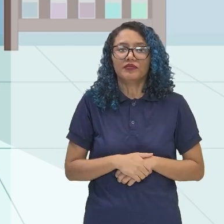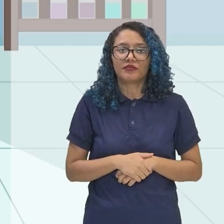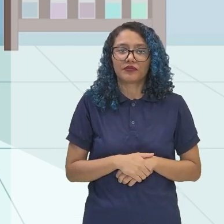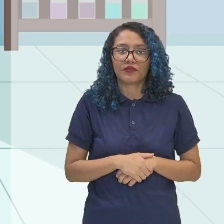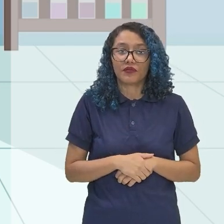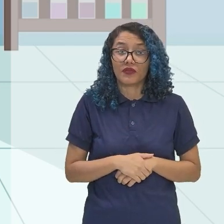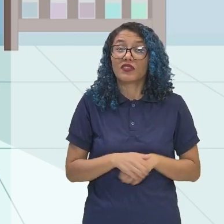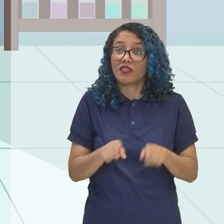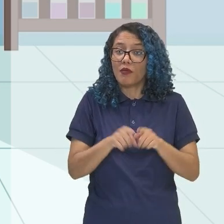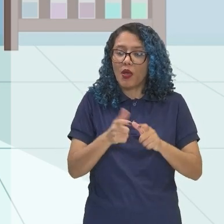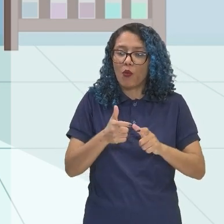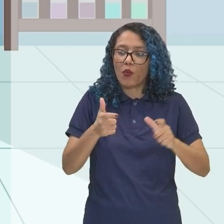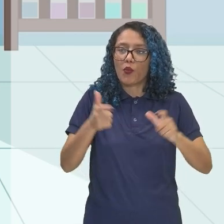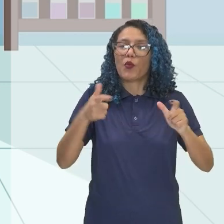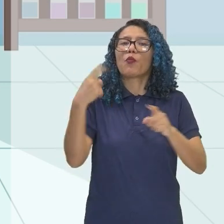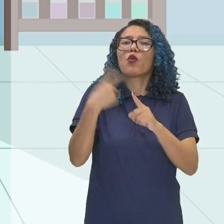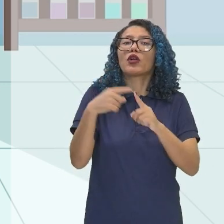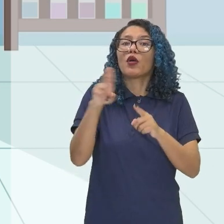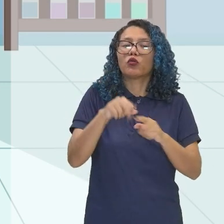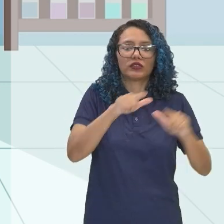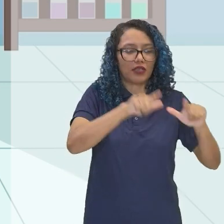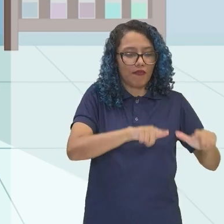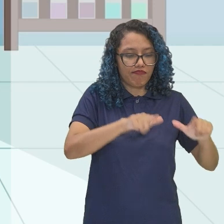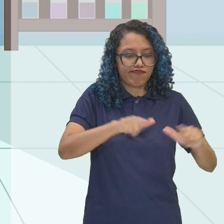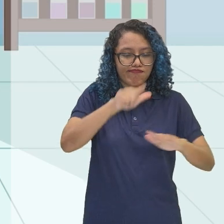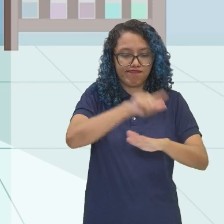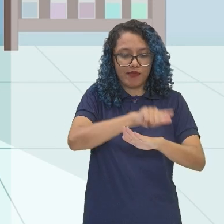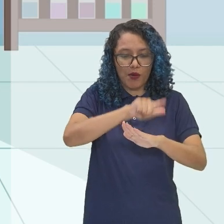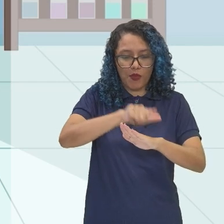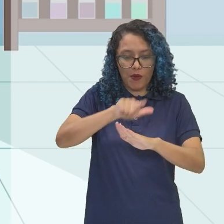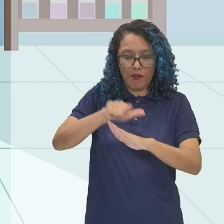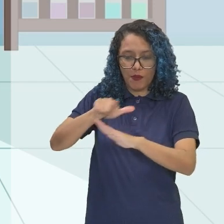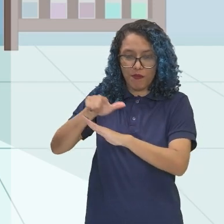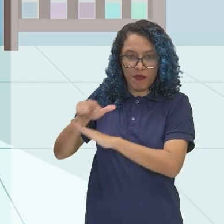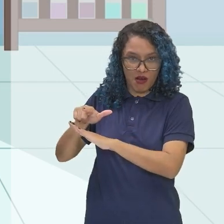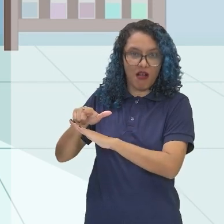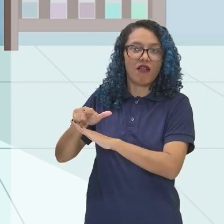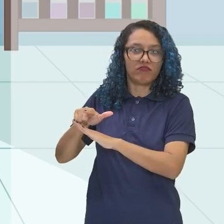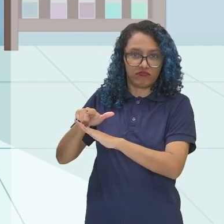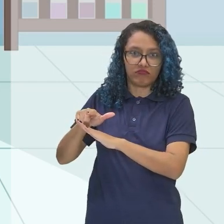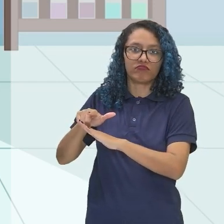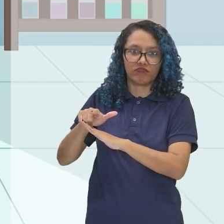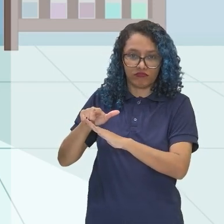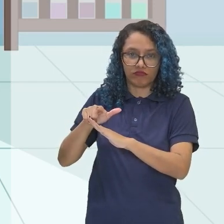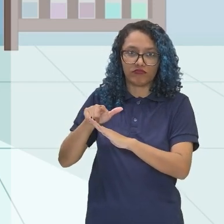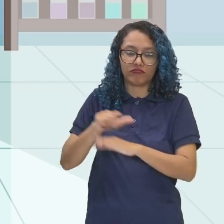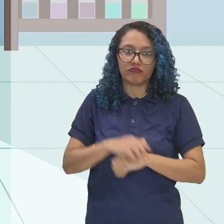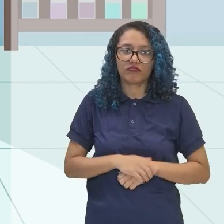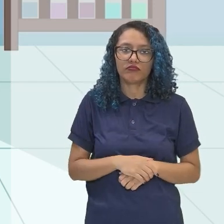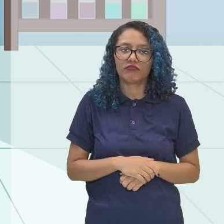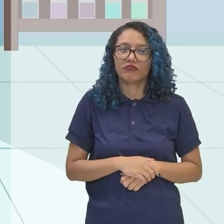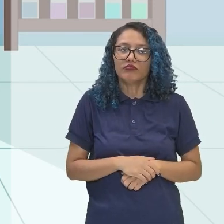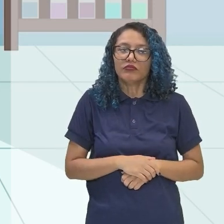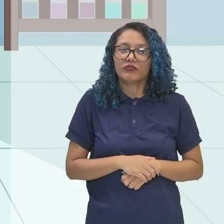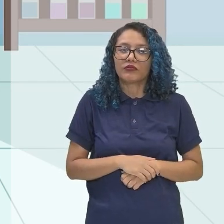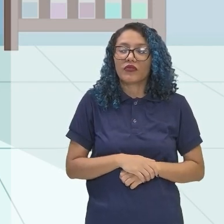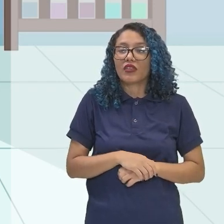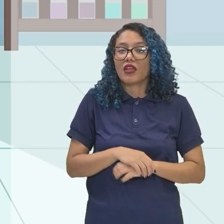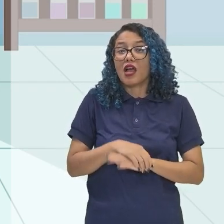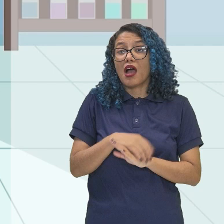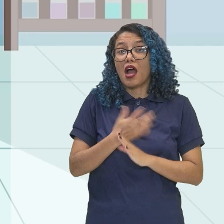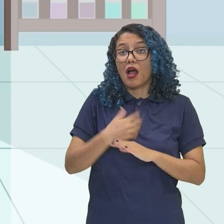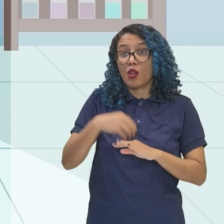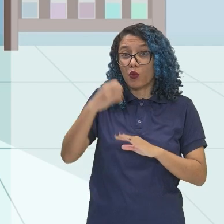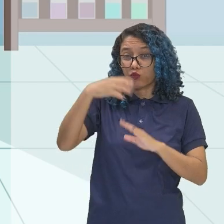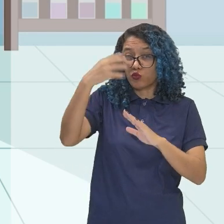aos painéis solares, que são aquelas células fotovoltaicas ou fotovoltaicos, que capturam a luz